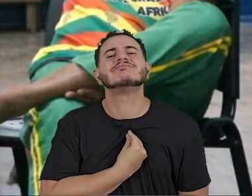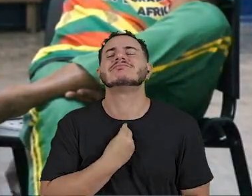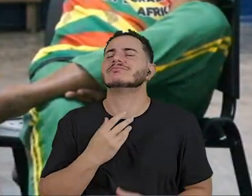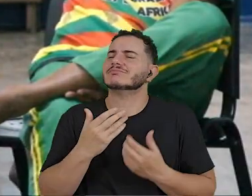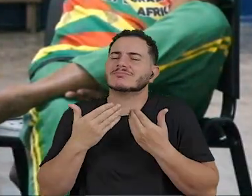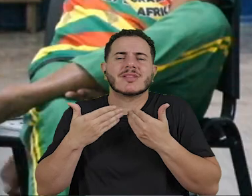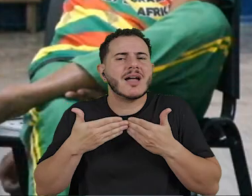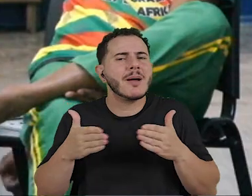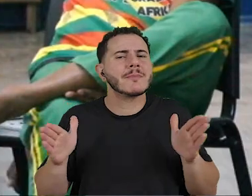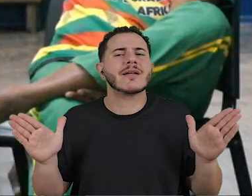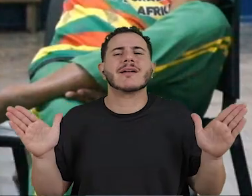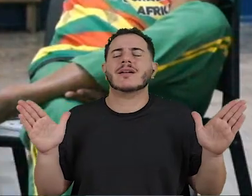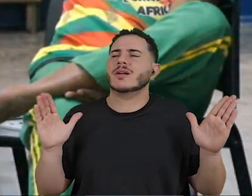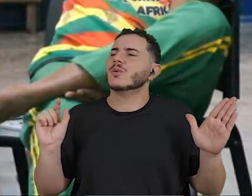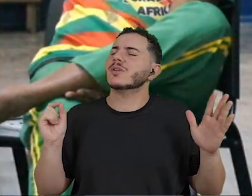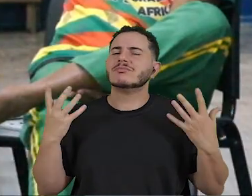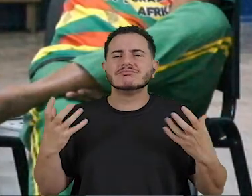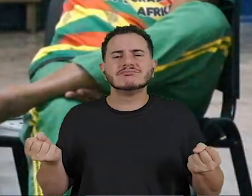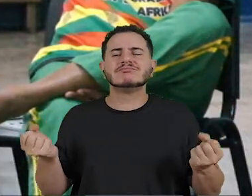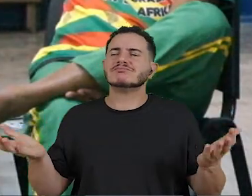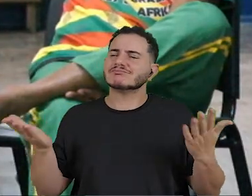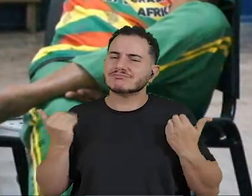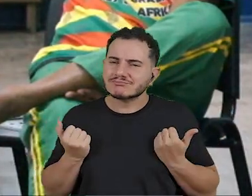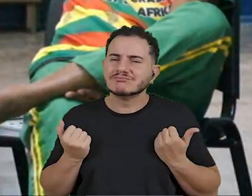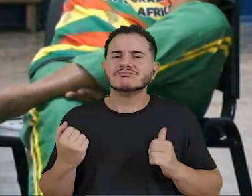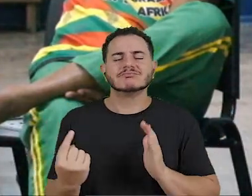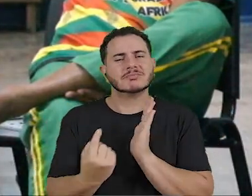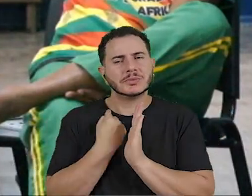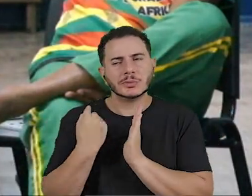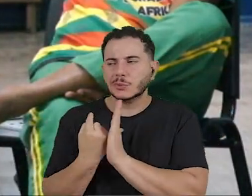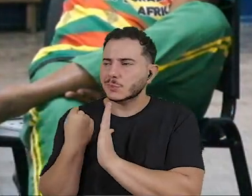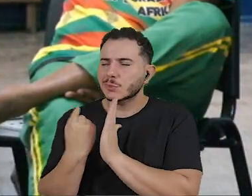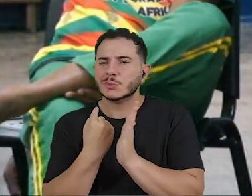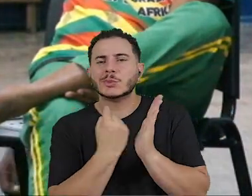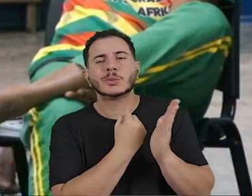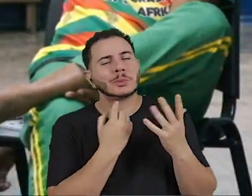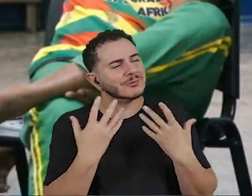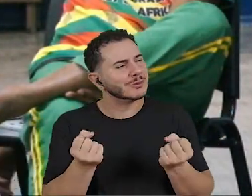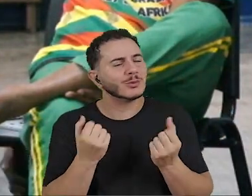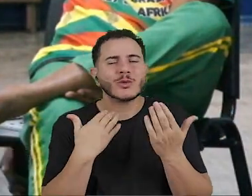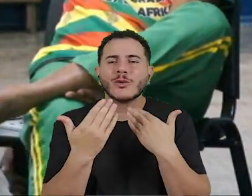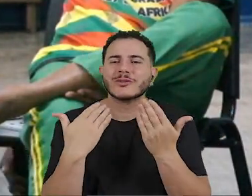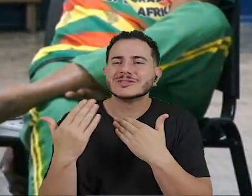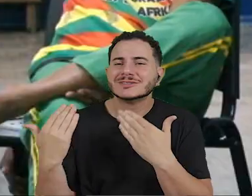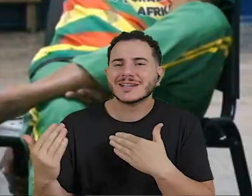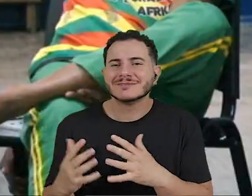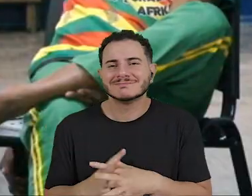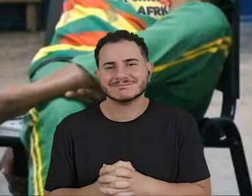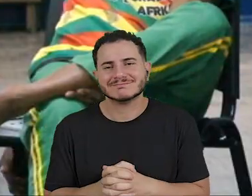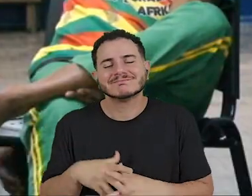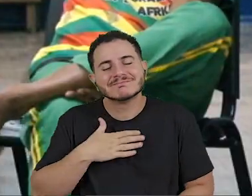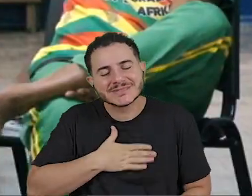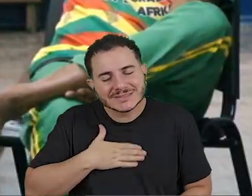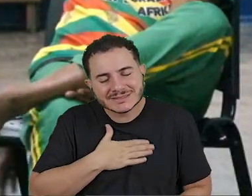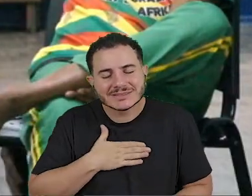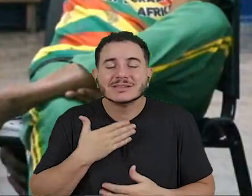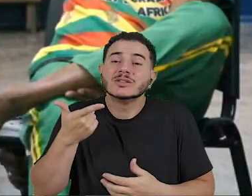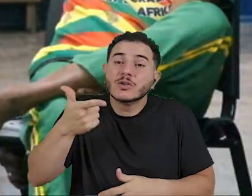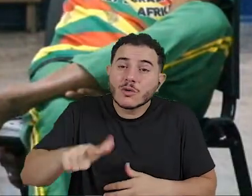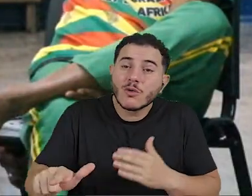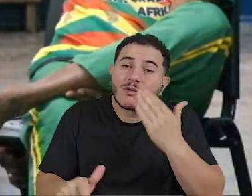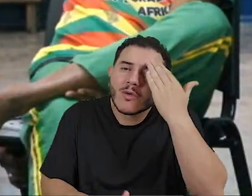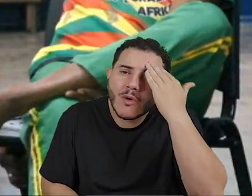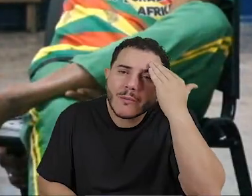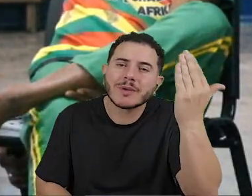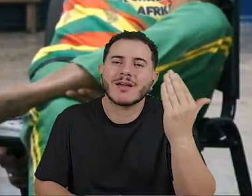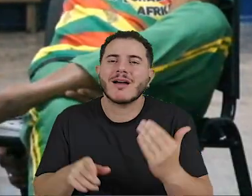braços abertos e ouvidos, né? Bem atentos, e vamos conversar, né? Prazer, muito obrigado por